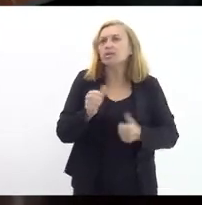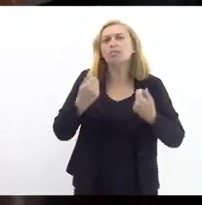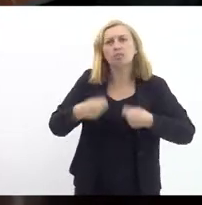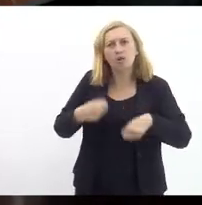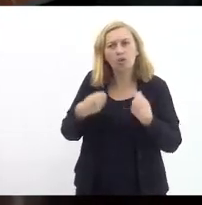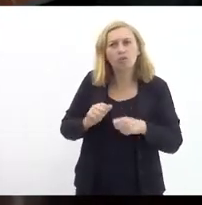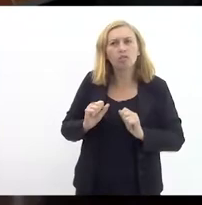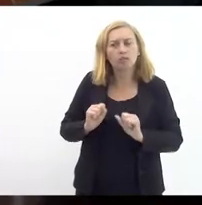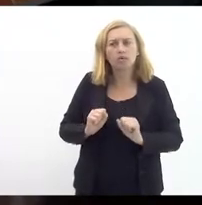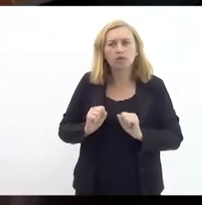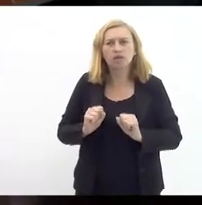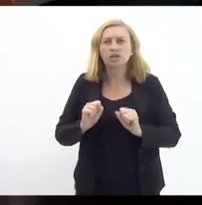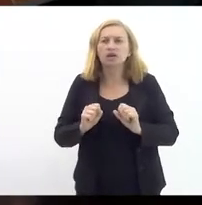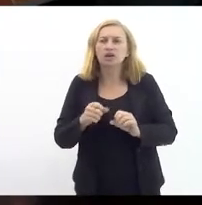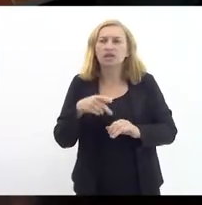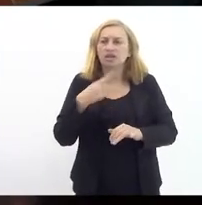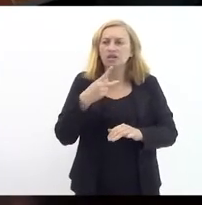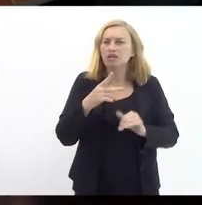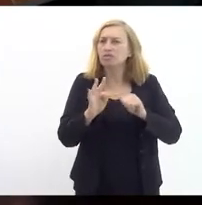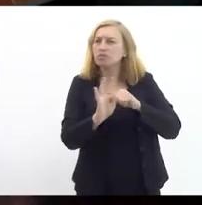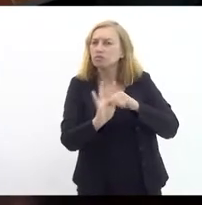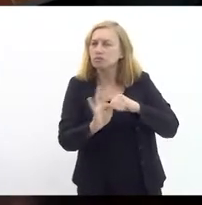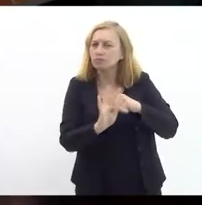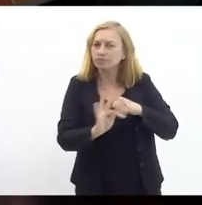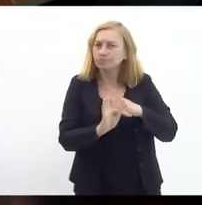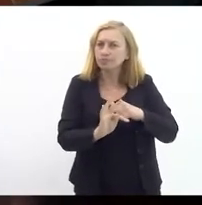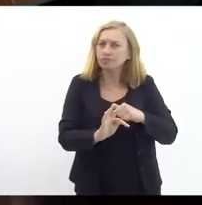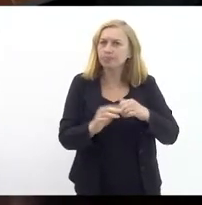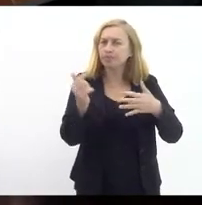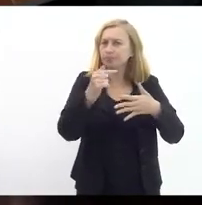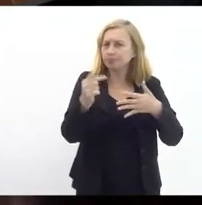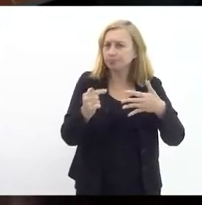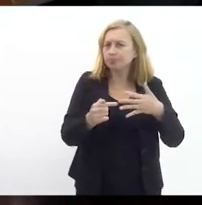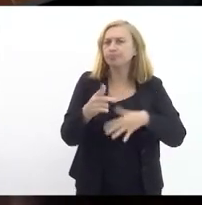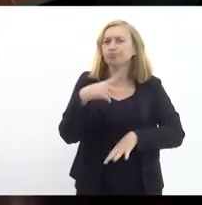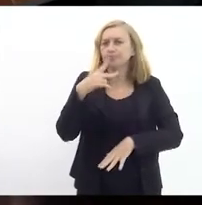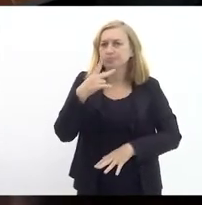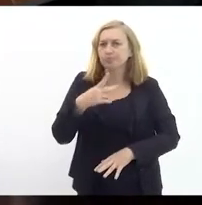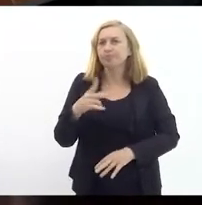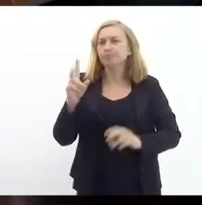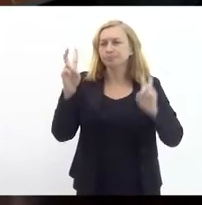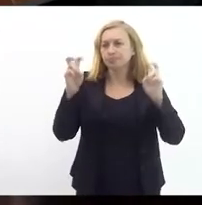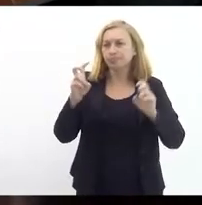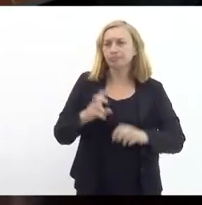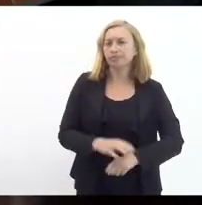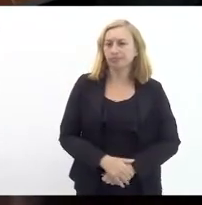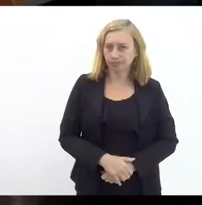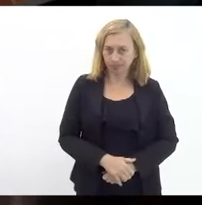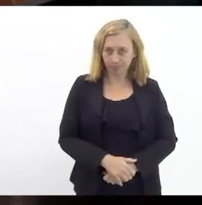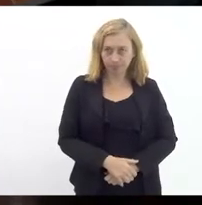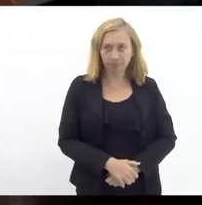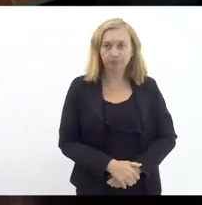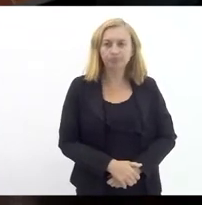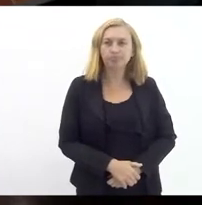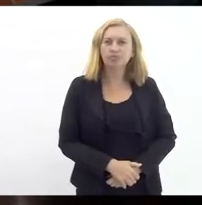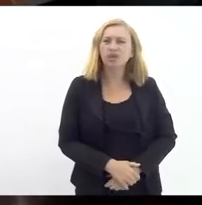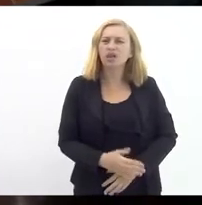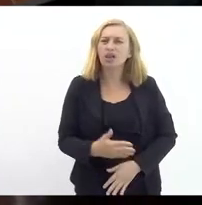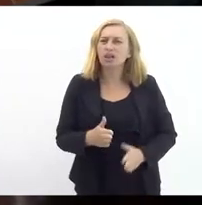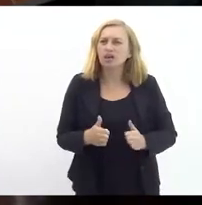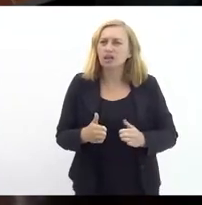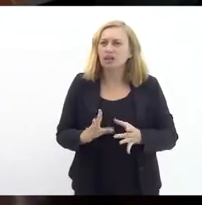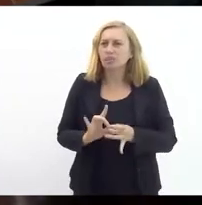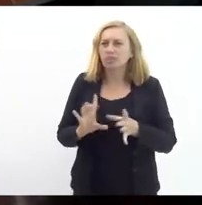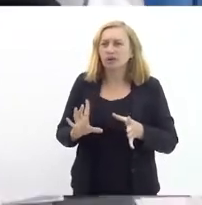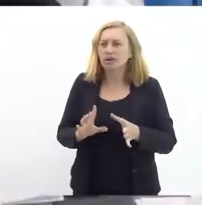emitir pareceres técnicos quando pontualmente questionado sobre o tema. Então, se me permite perguntar ao presidente